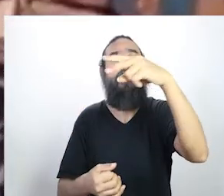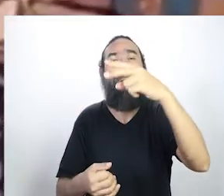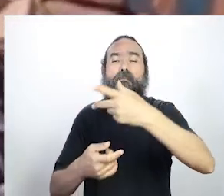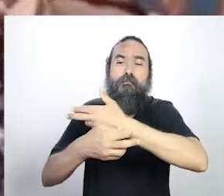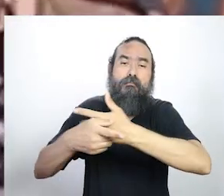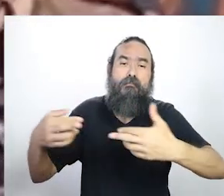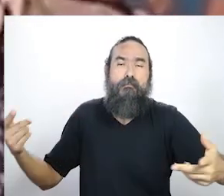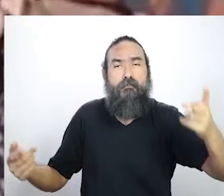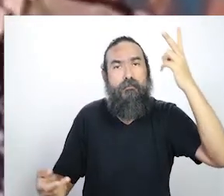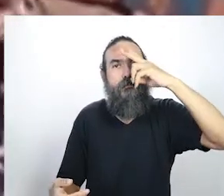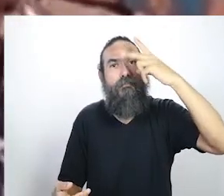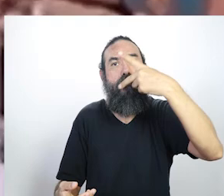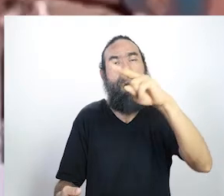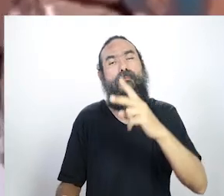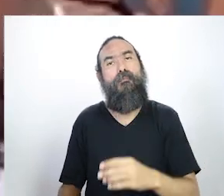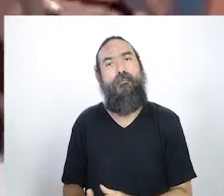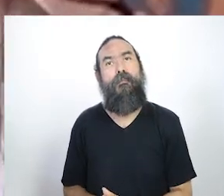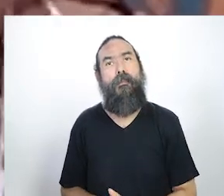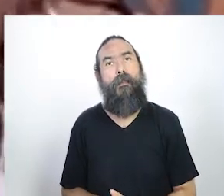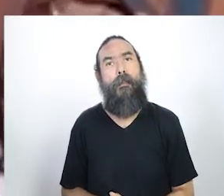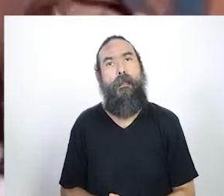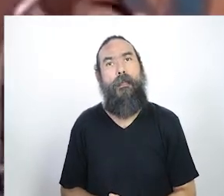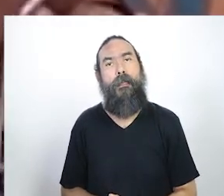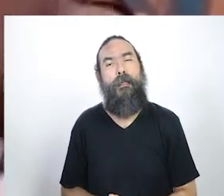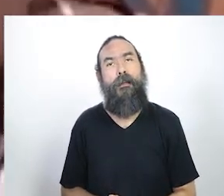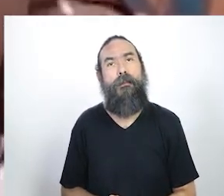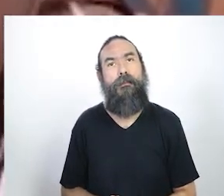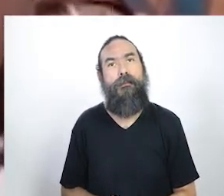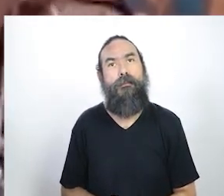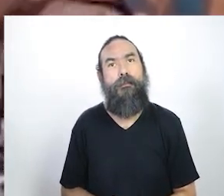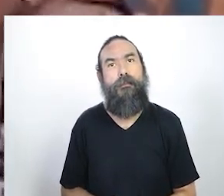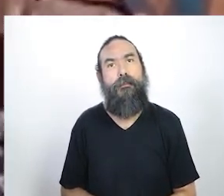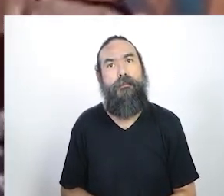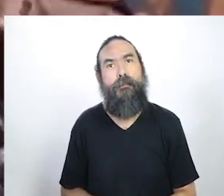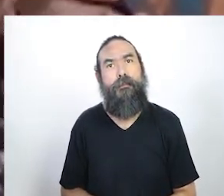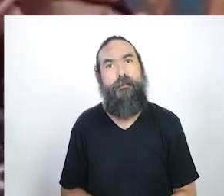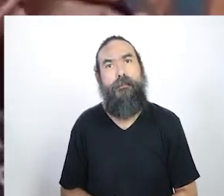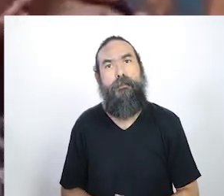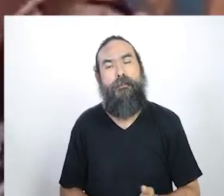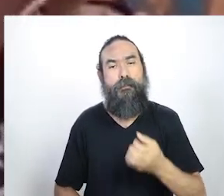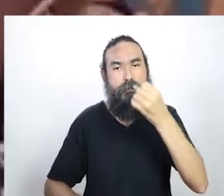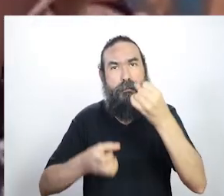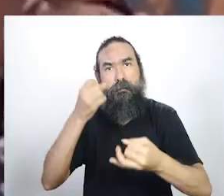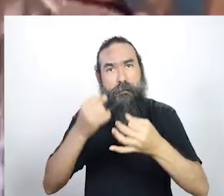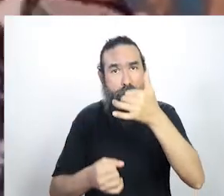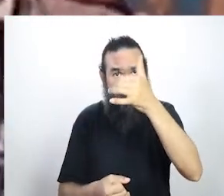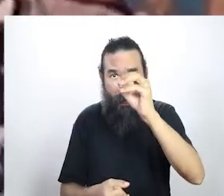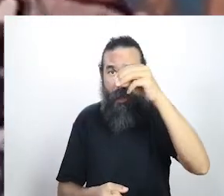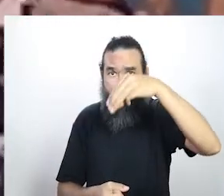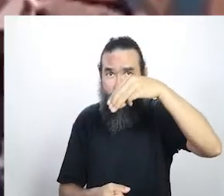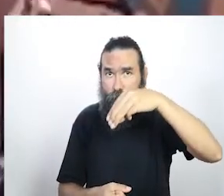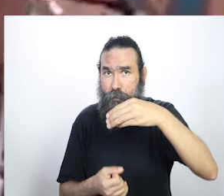integram nesse assunto, como lugar para cada qual se dizer, dentro dos 10 minutos,